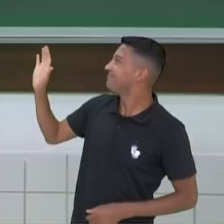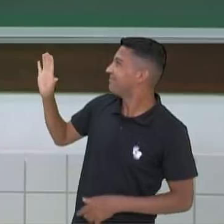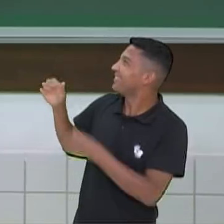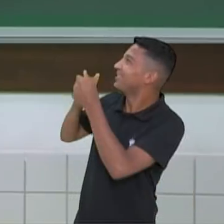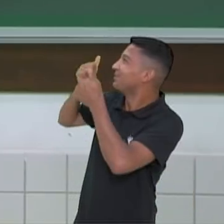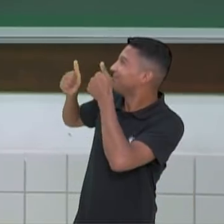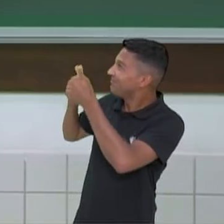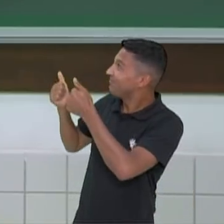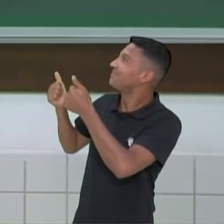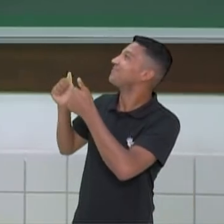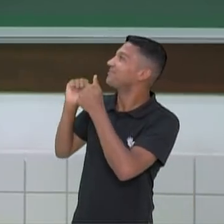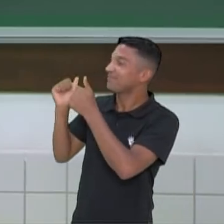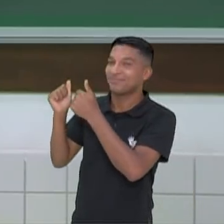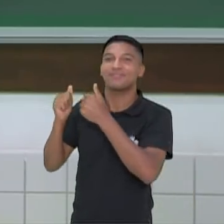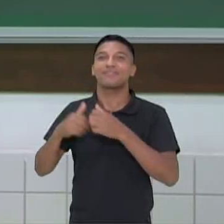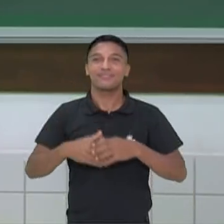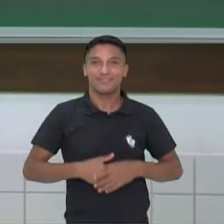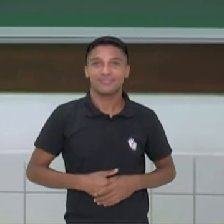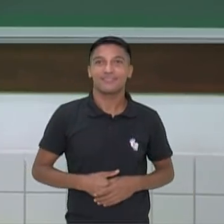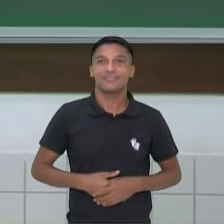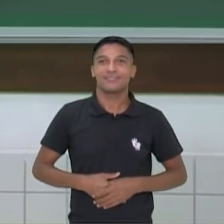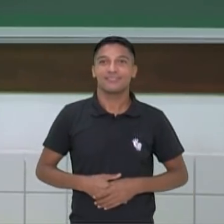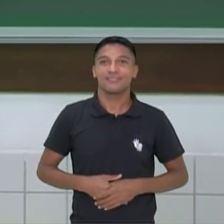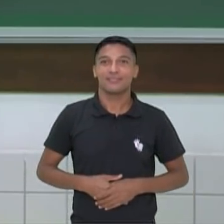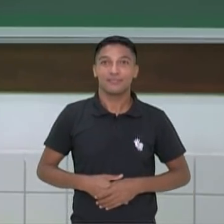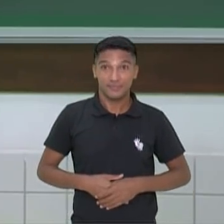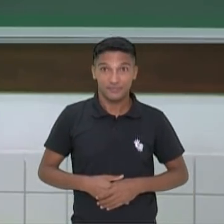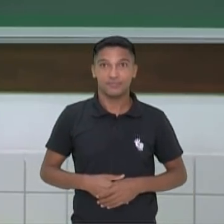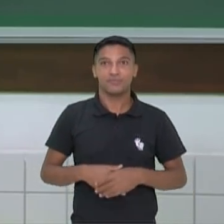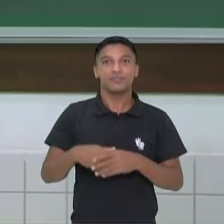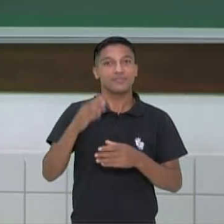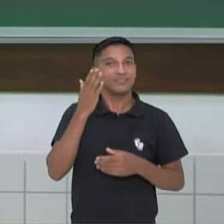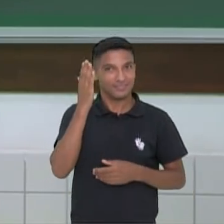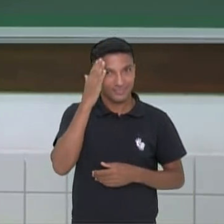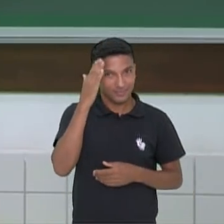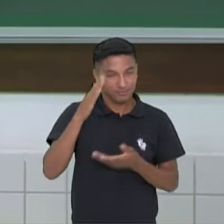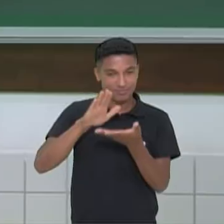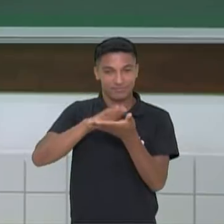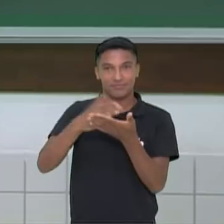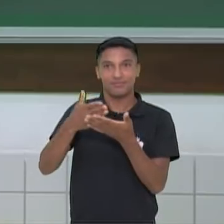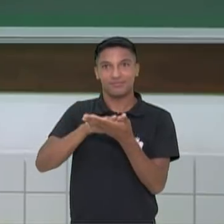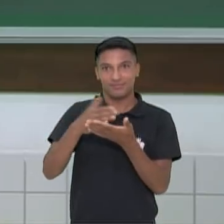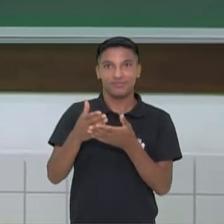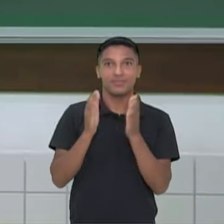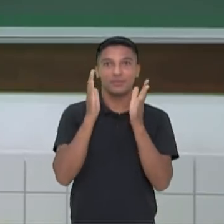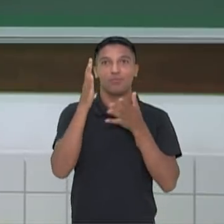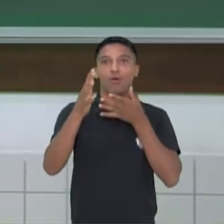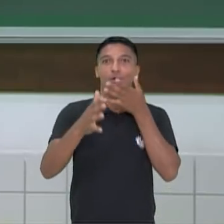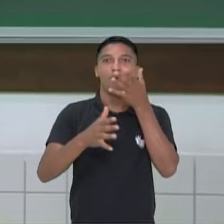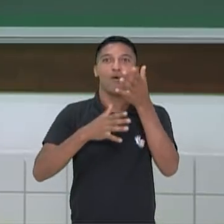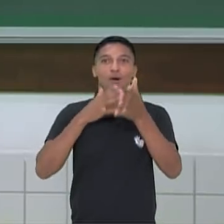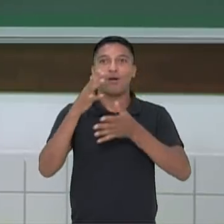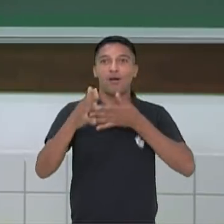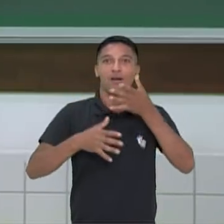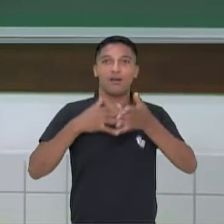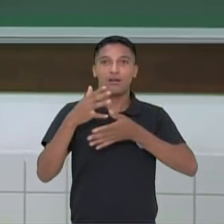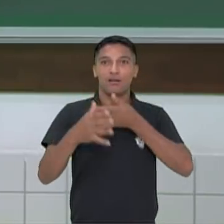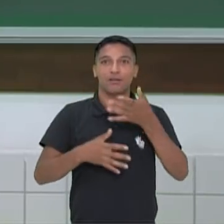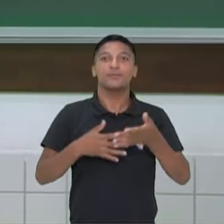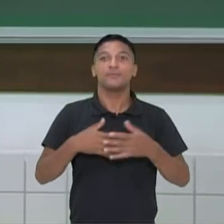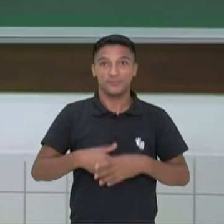bom, Isaías? Beleza. O Isaías, como vocês sabem, ele vai interpretar a nossa aula em